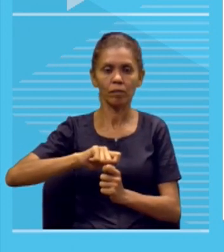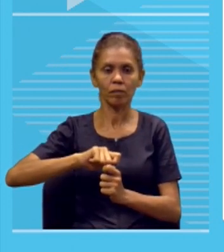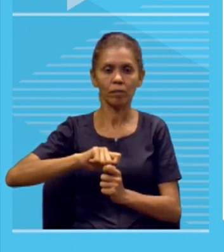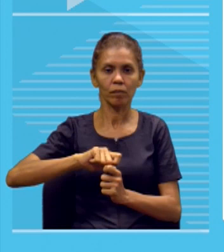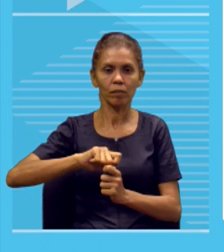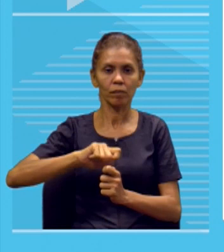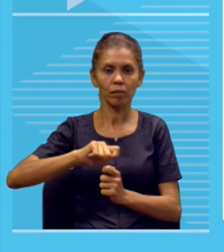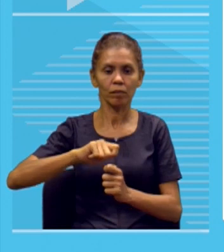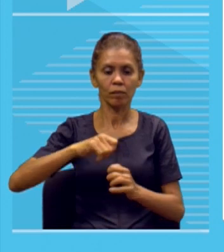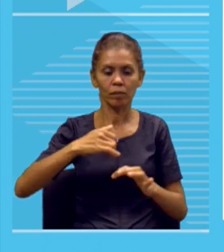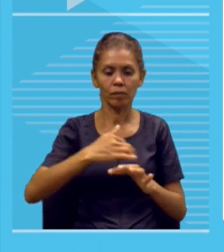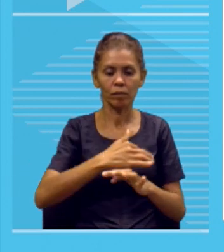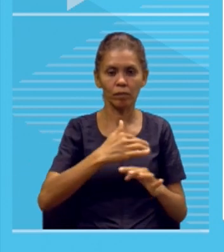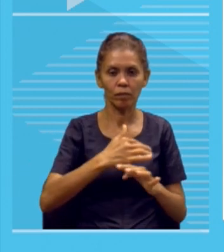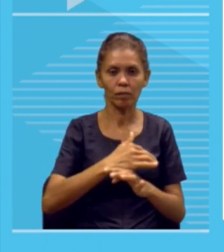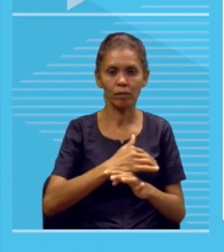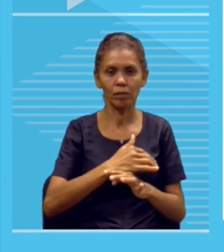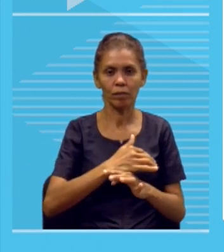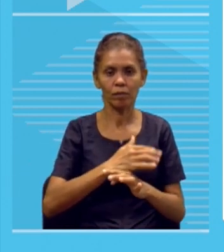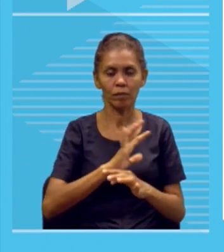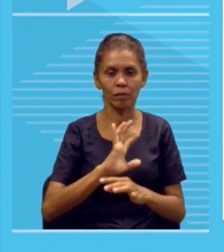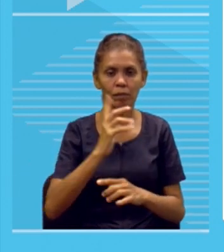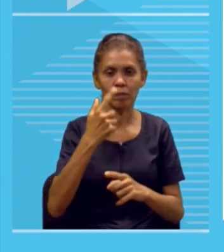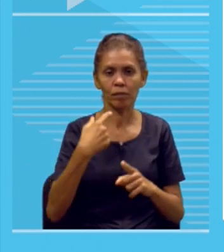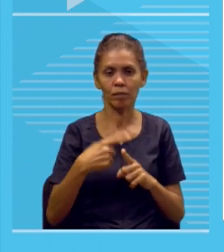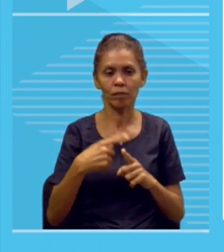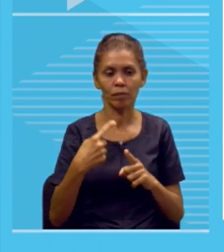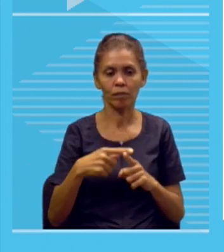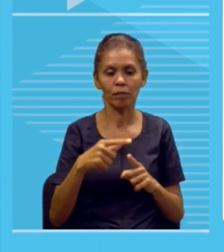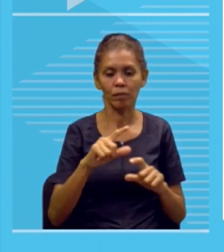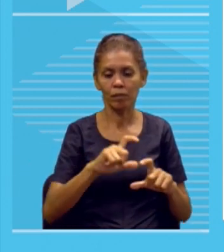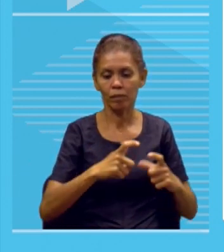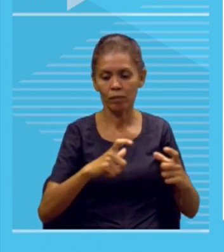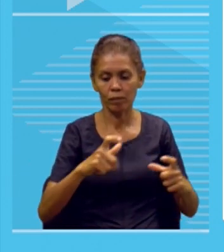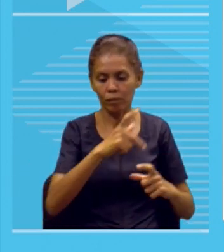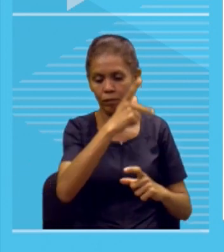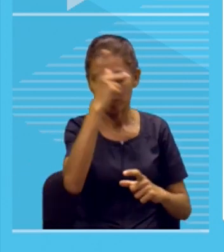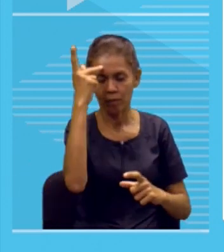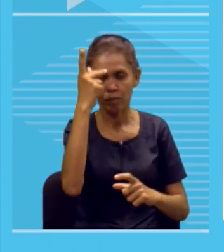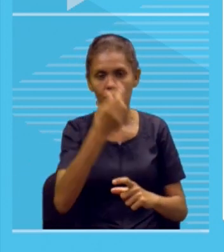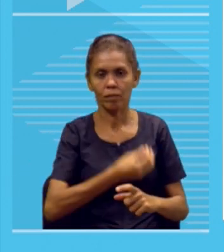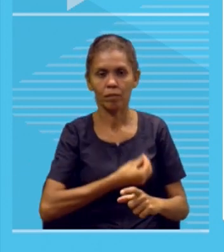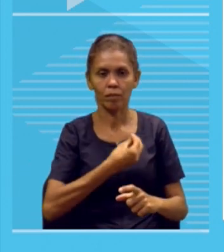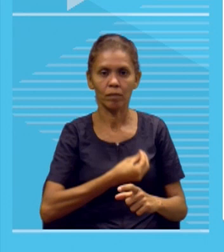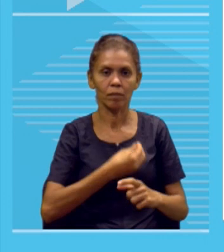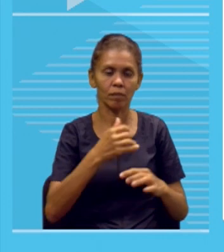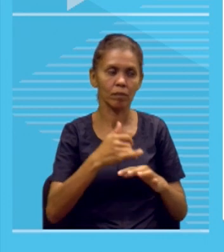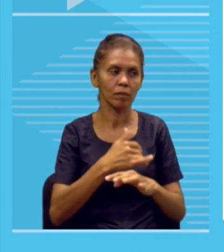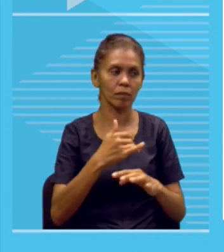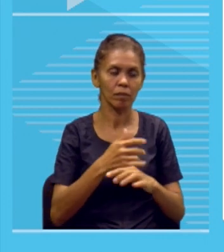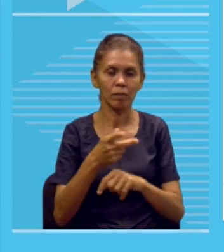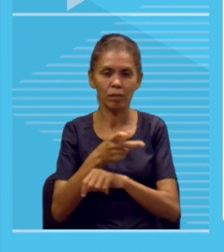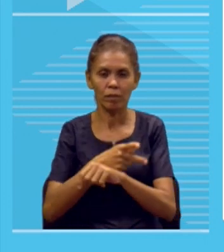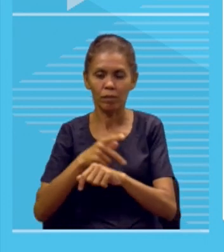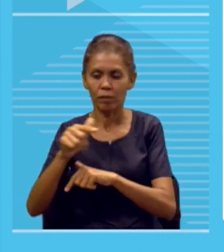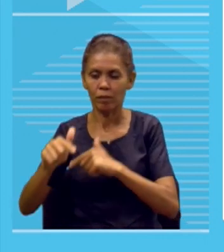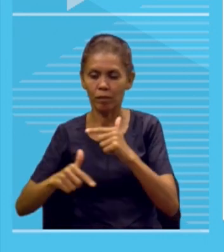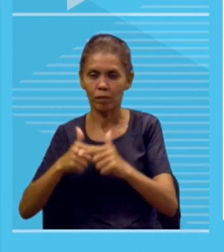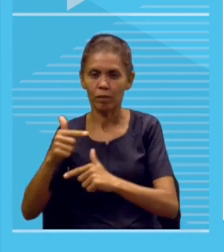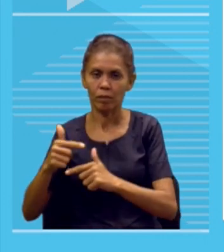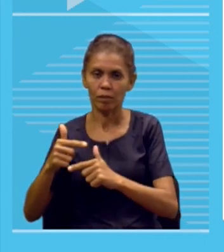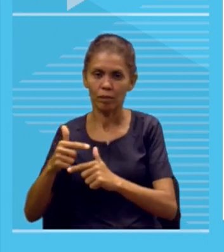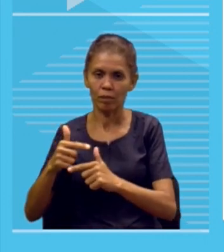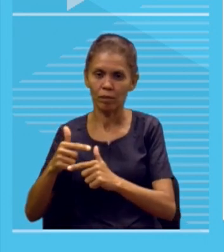muita gente vivendo dentro de uma cidade e as pessoas estão procurando trabalho, não porque elas querem